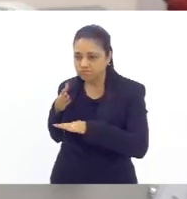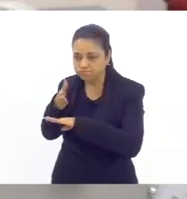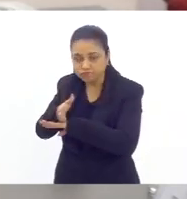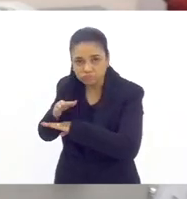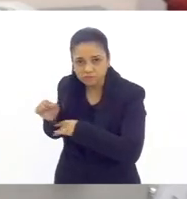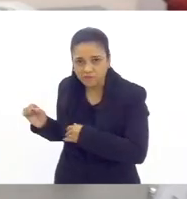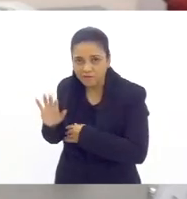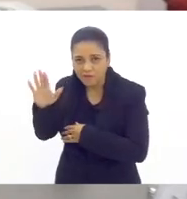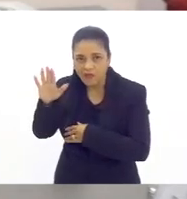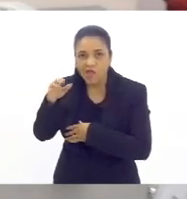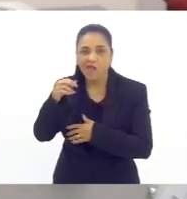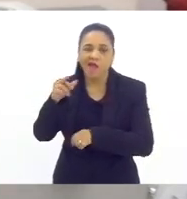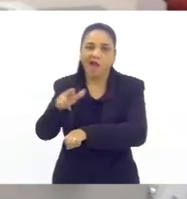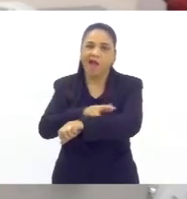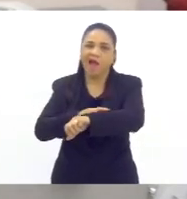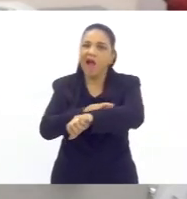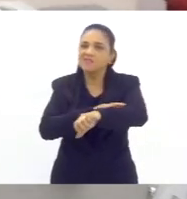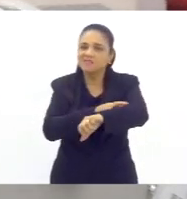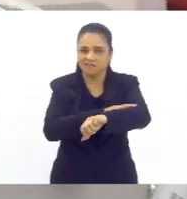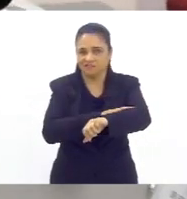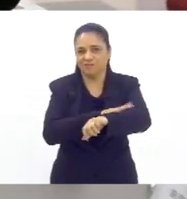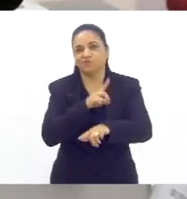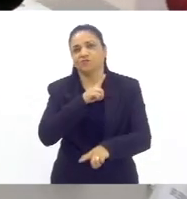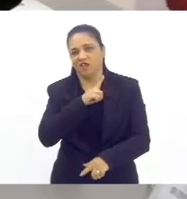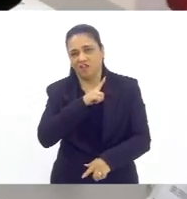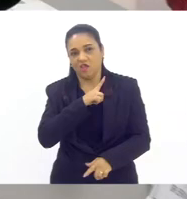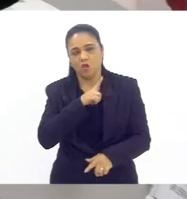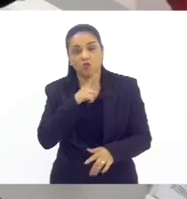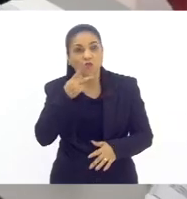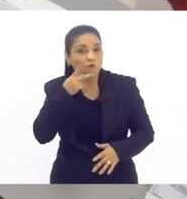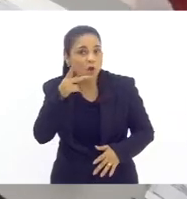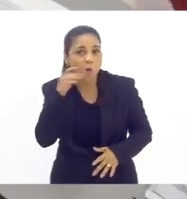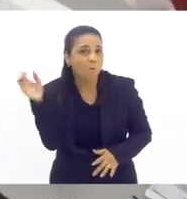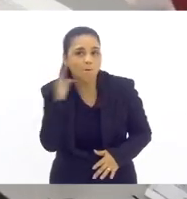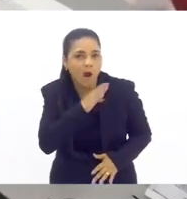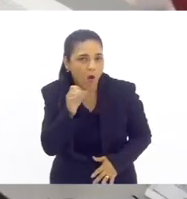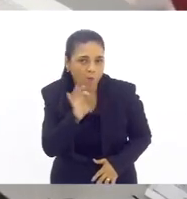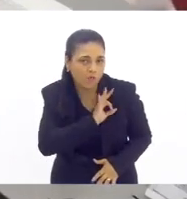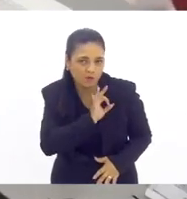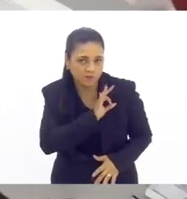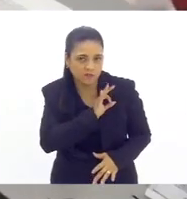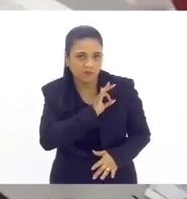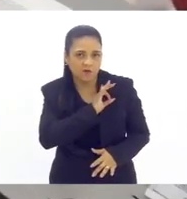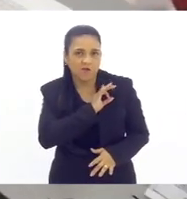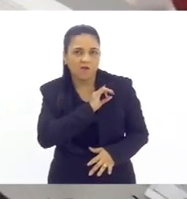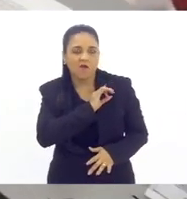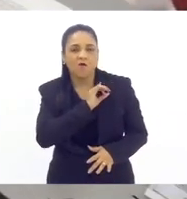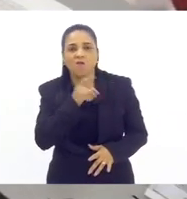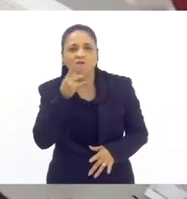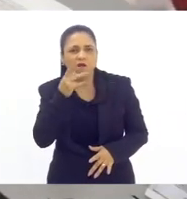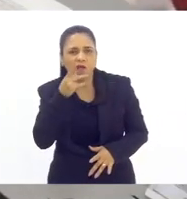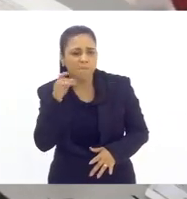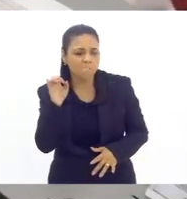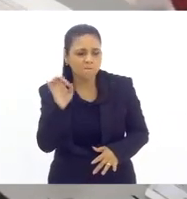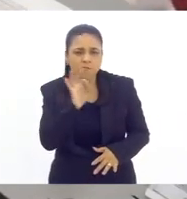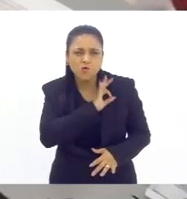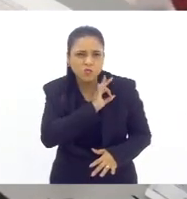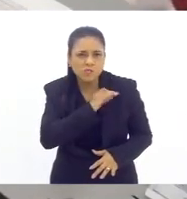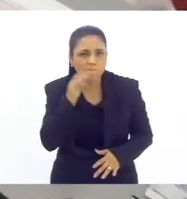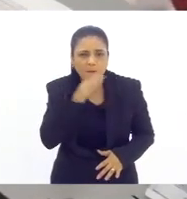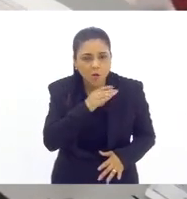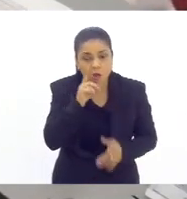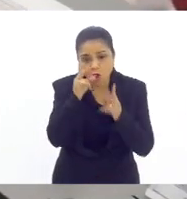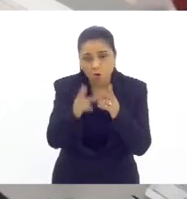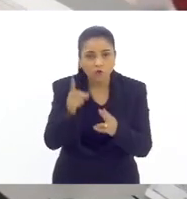é só racismo e não quero ficar falando mal de da polícia não porque esse negócio de ficar só falando no áudio de polícia é que nem só fala mal de advogado né